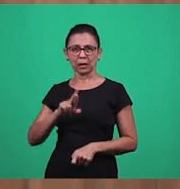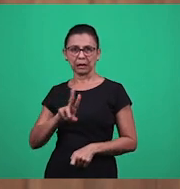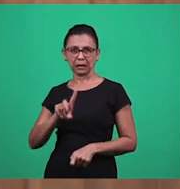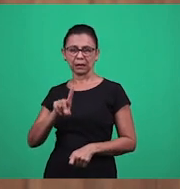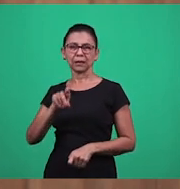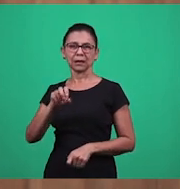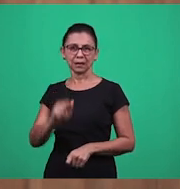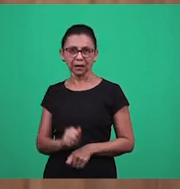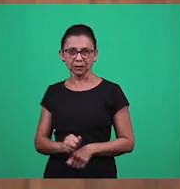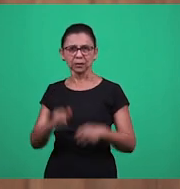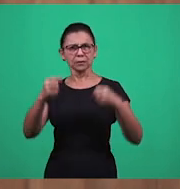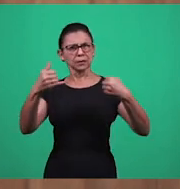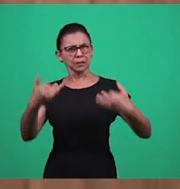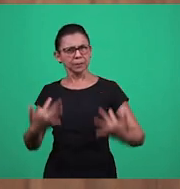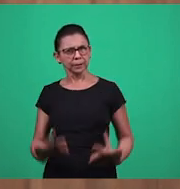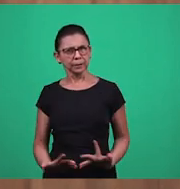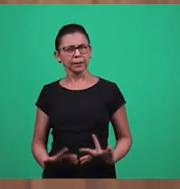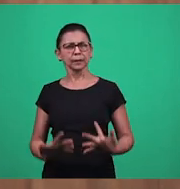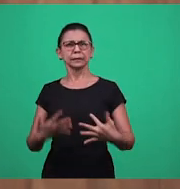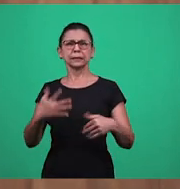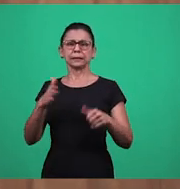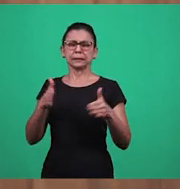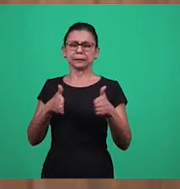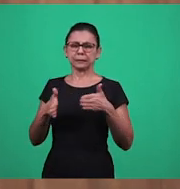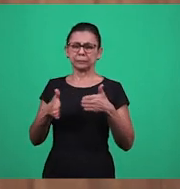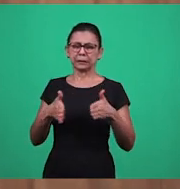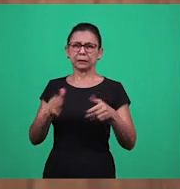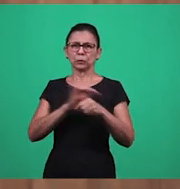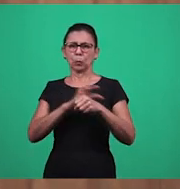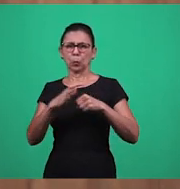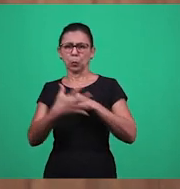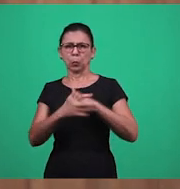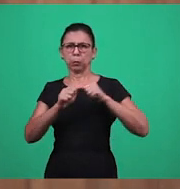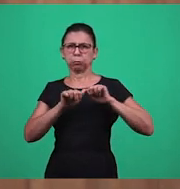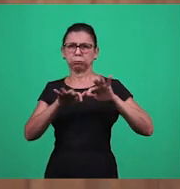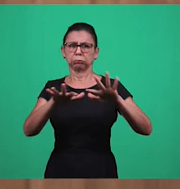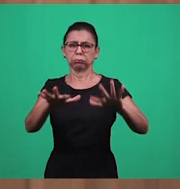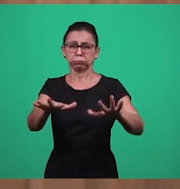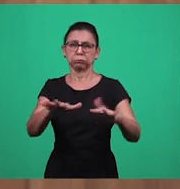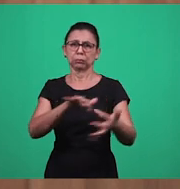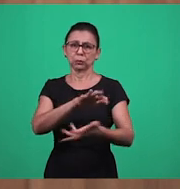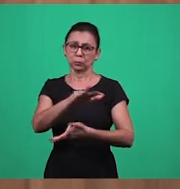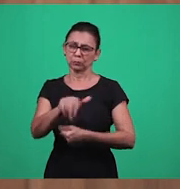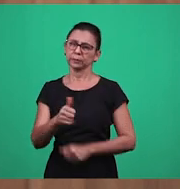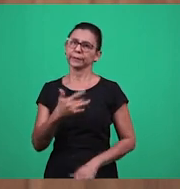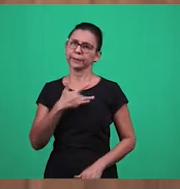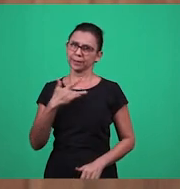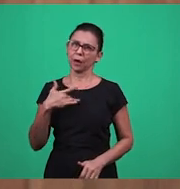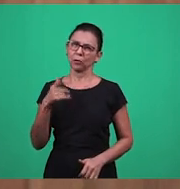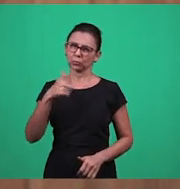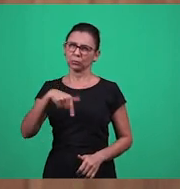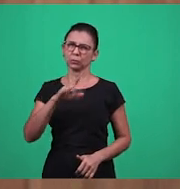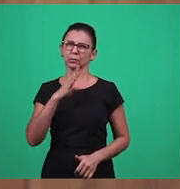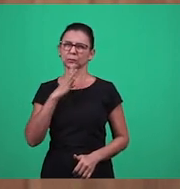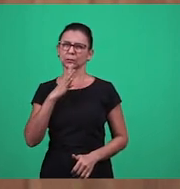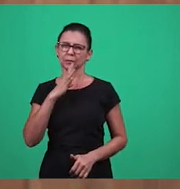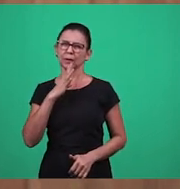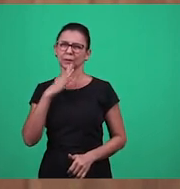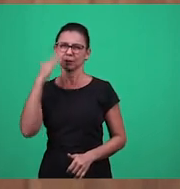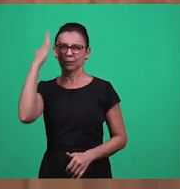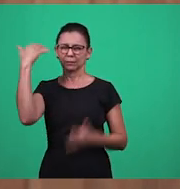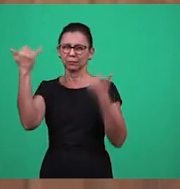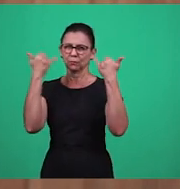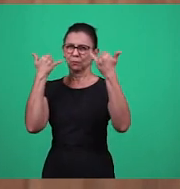pouco acerca deste momento que nós estamos vivendo, sob o ponto de vista de saúde, né? É de conhecimento de todos